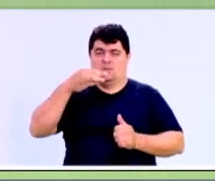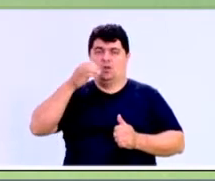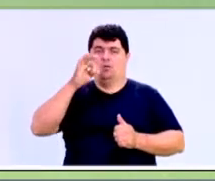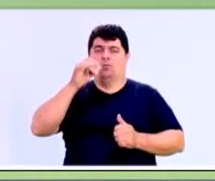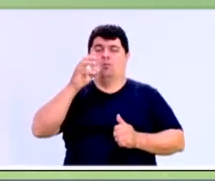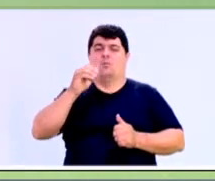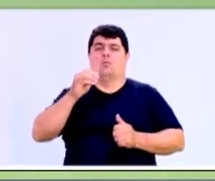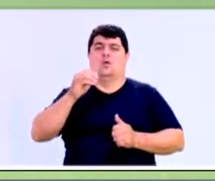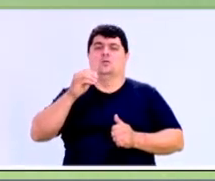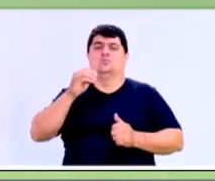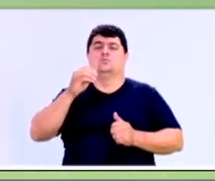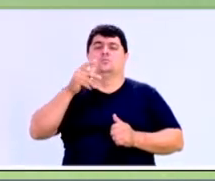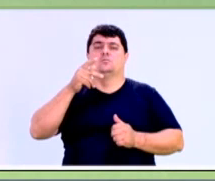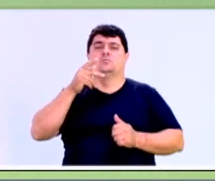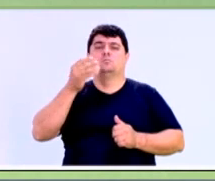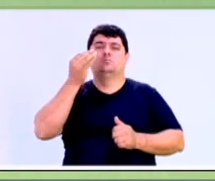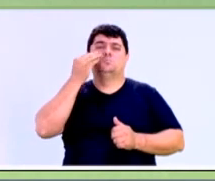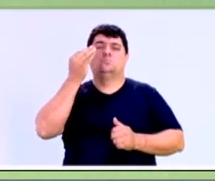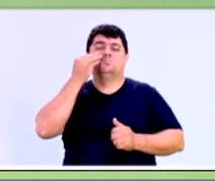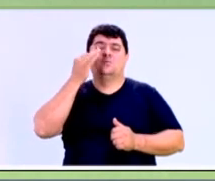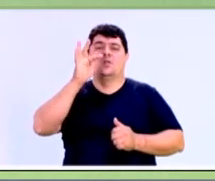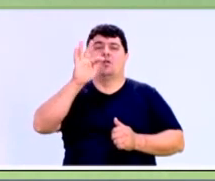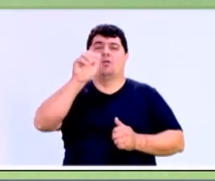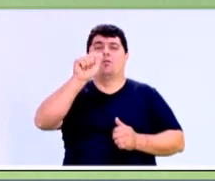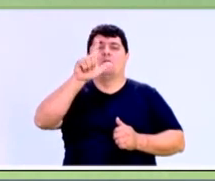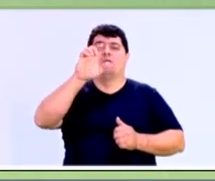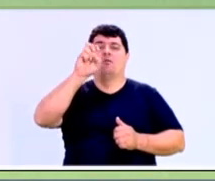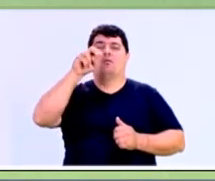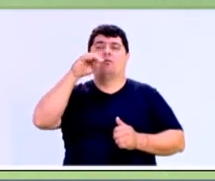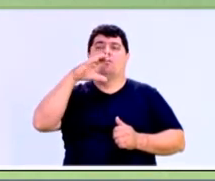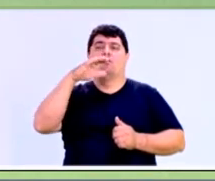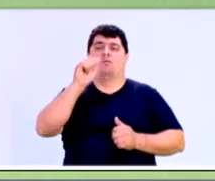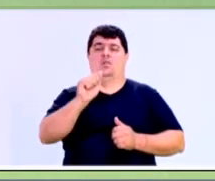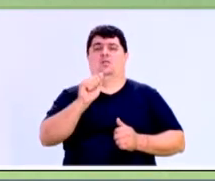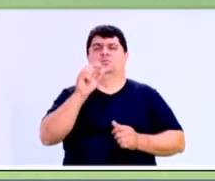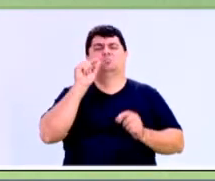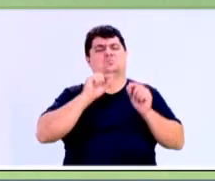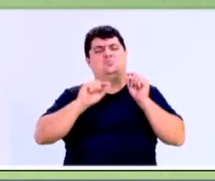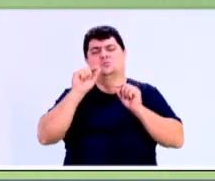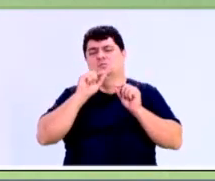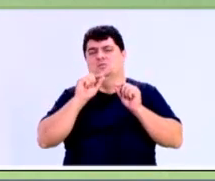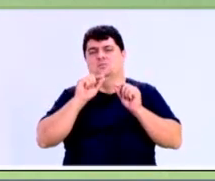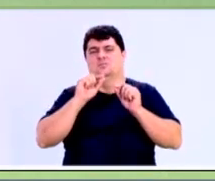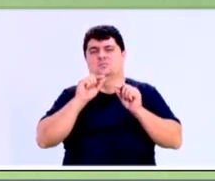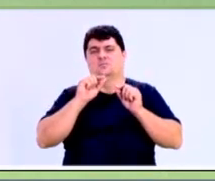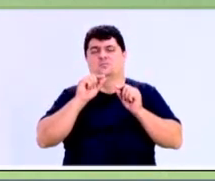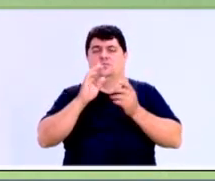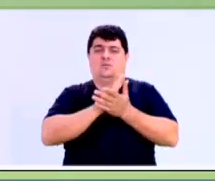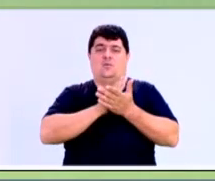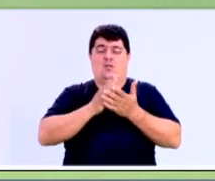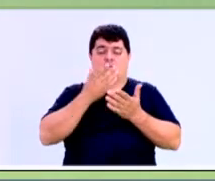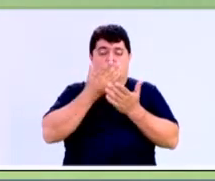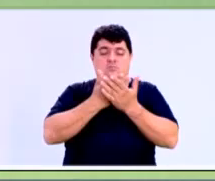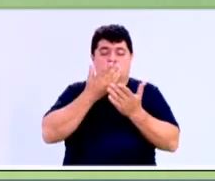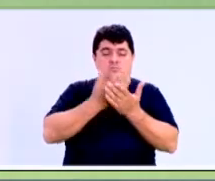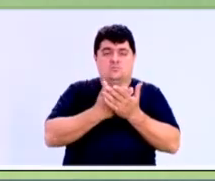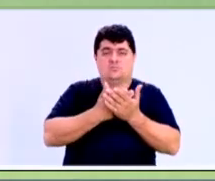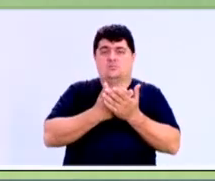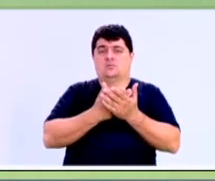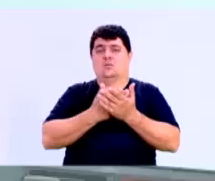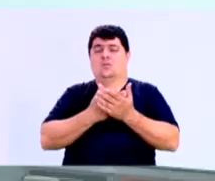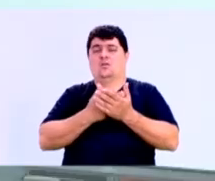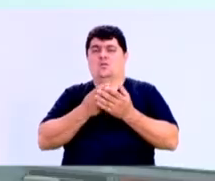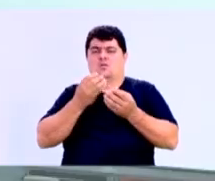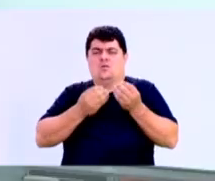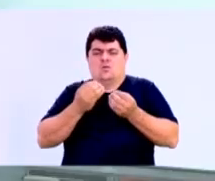de previsão de falência. O que é isso? Ok? Alguns estudos foram pegar assim, olha,